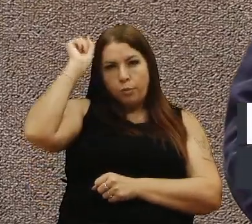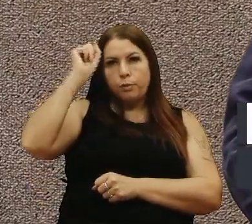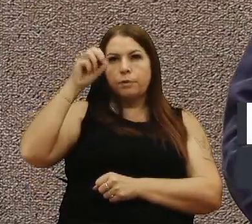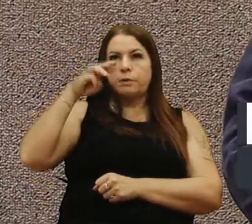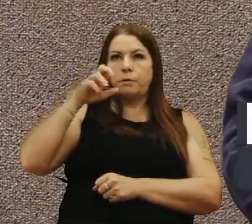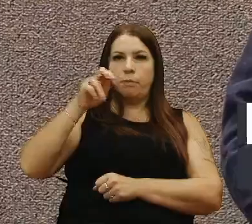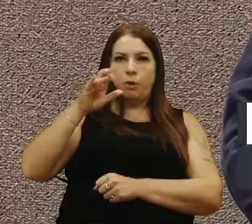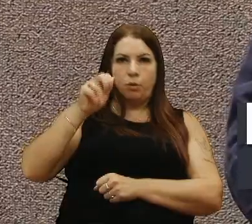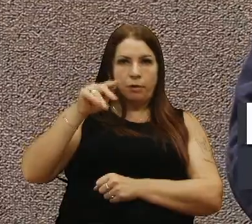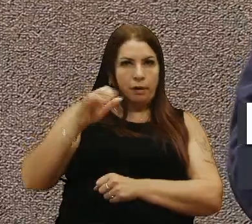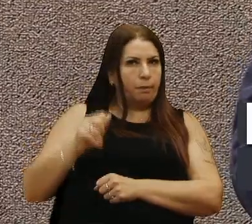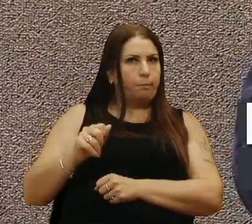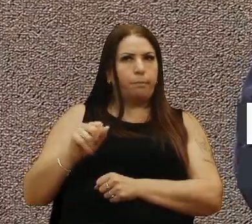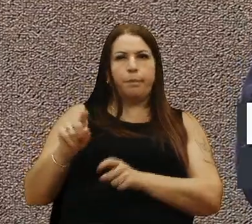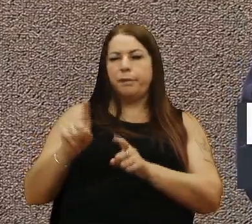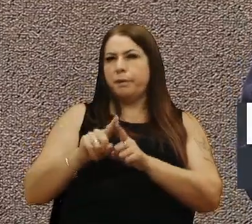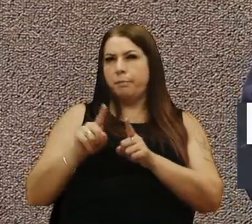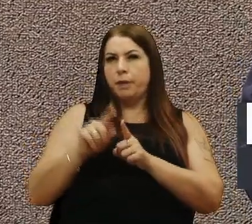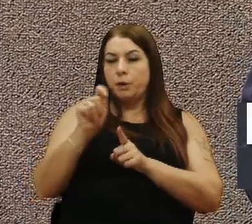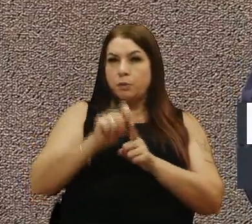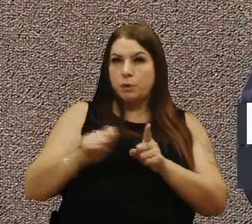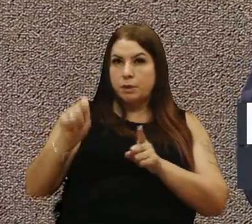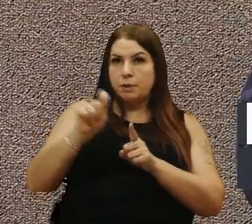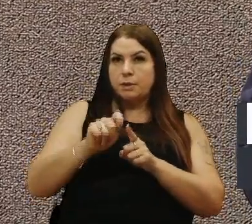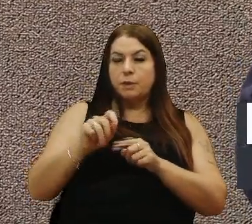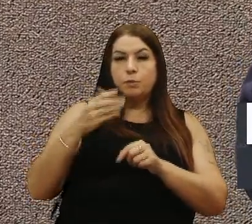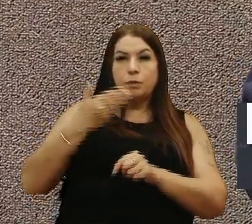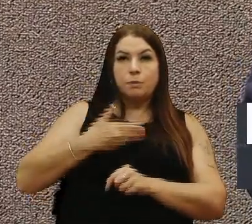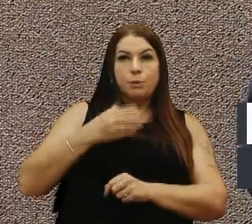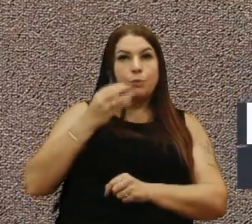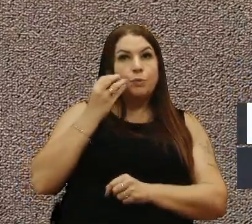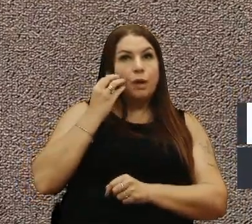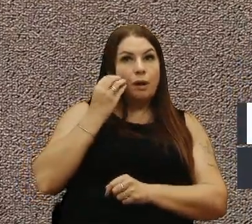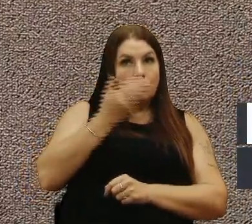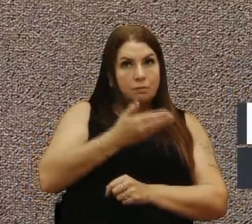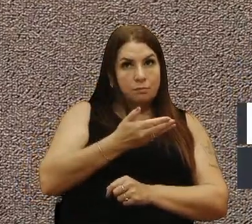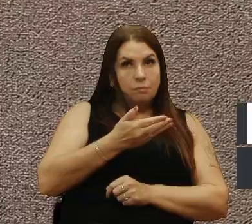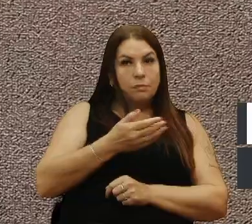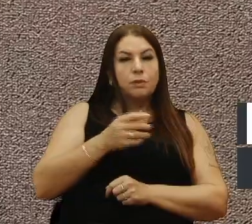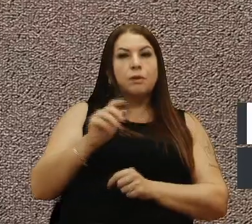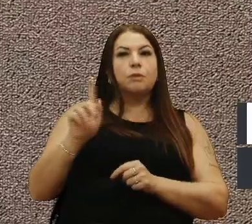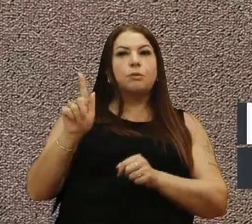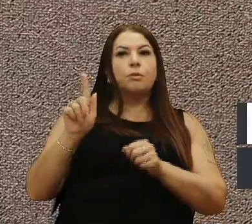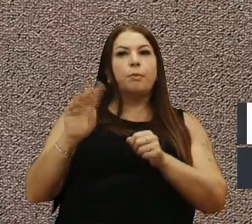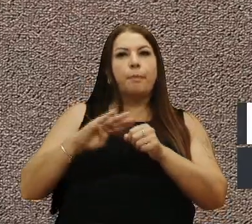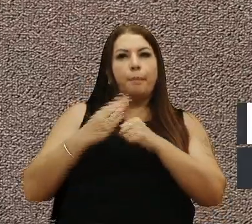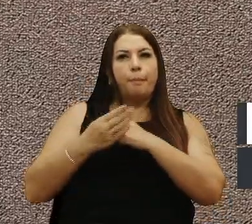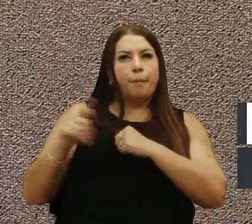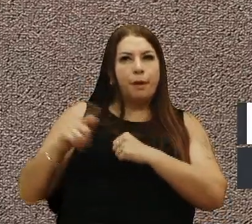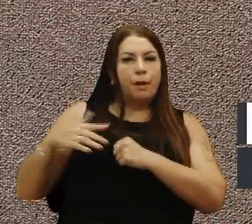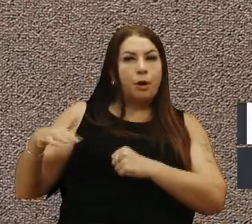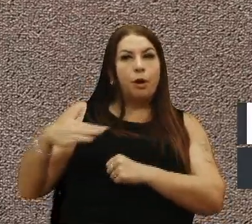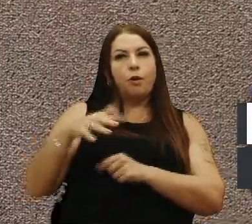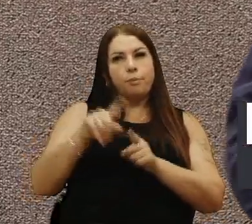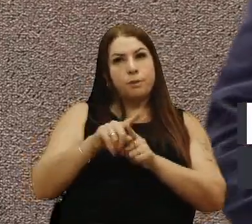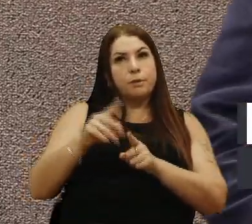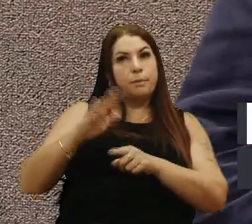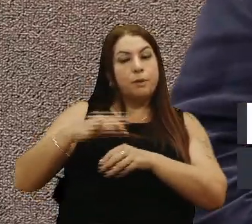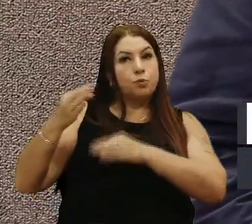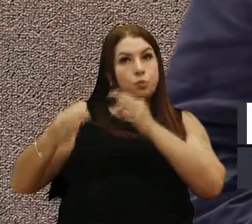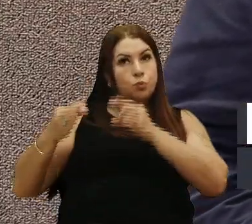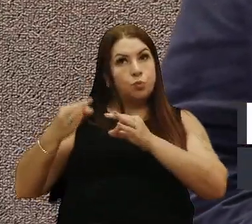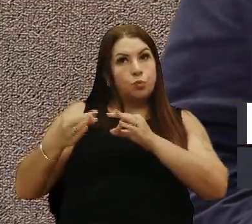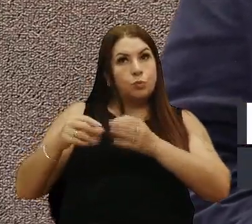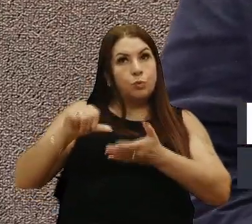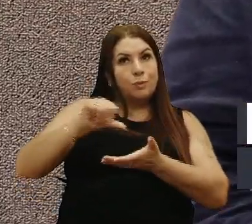Microempa, tem também a Associação Amigos de Narrec, tem também a Associação de Galópolis. Então é mais do que justo que a sede